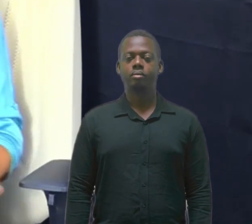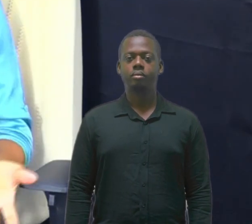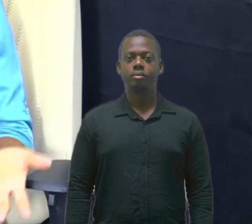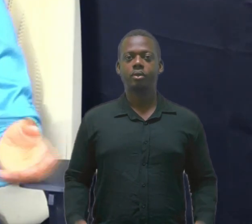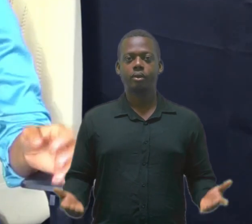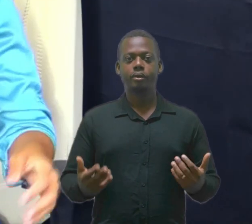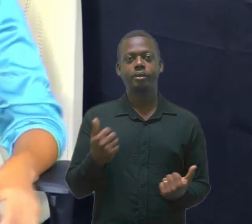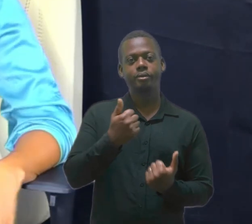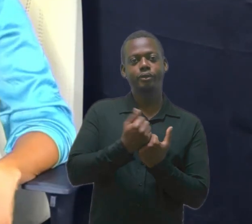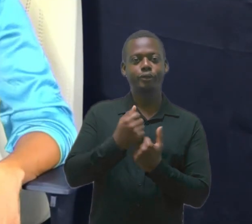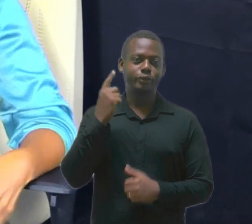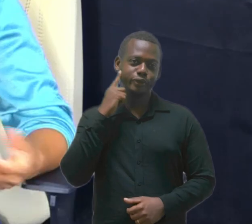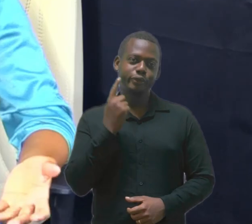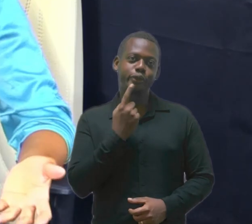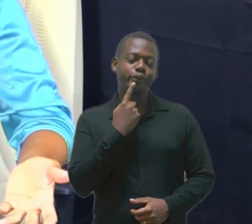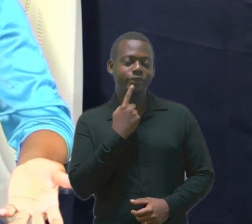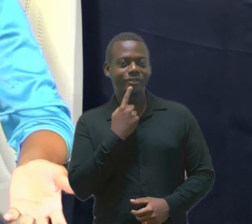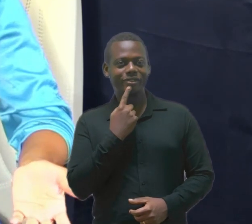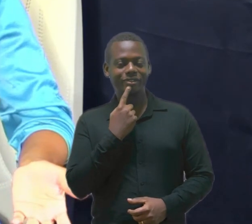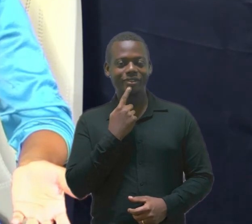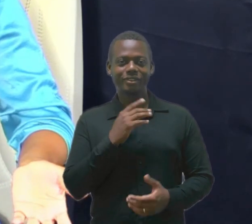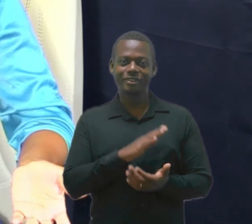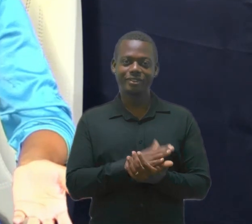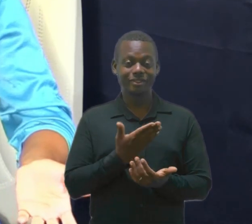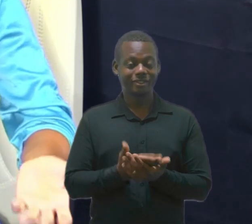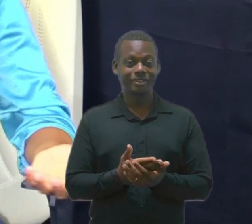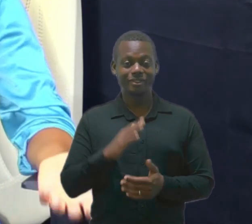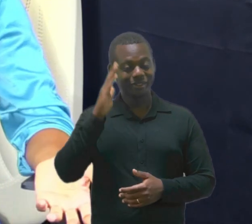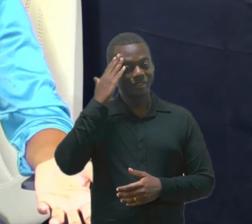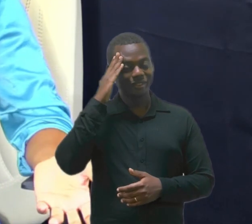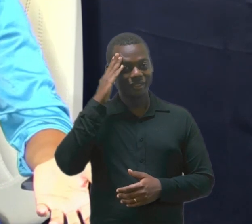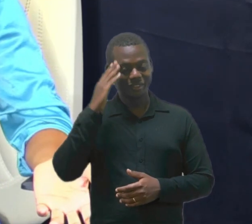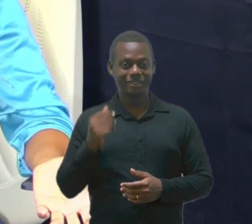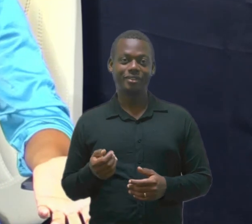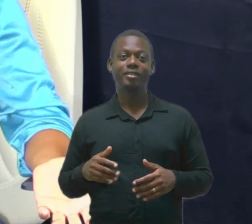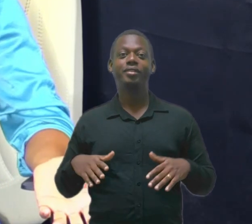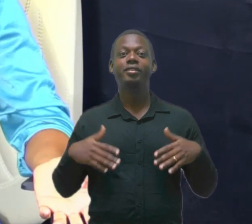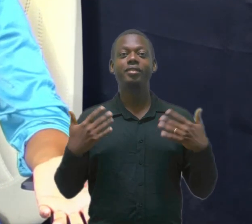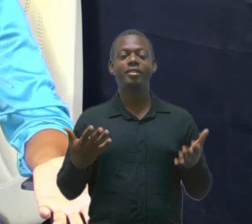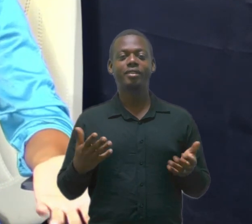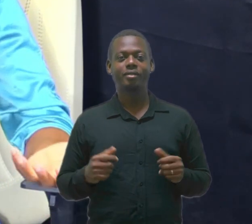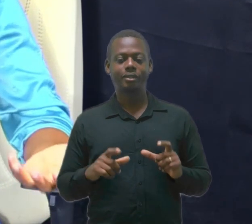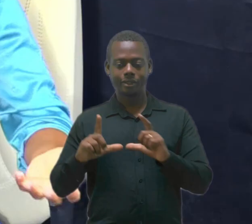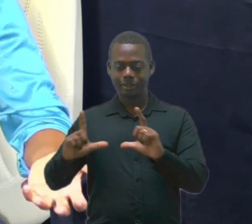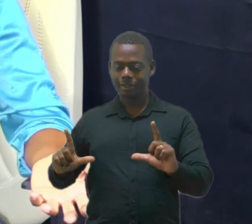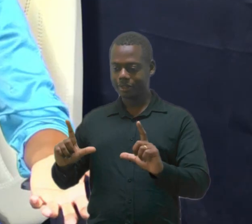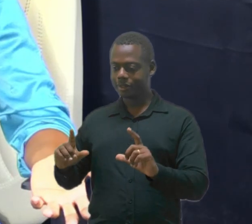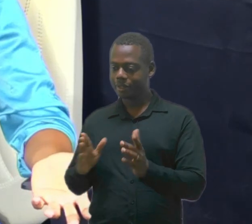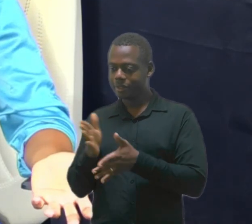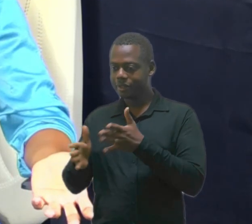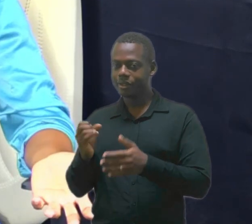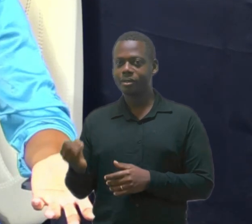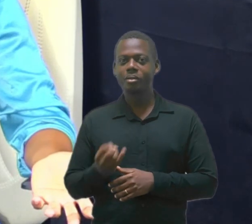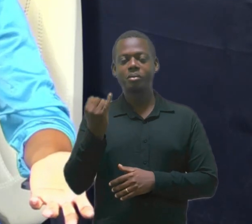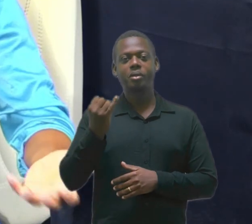Você agora ficou no lugar do surdo. Você não entendeu. Então, a gente sabe a importância que é a janela de Libras, né, para os surdos que estão aqui na